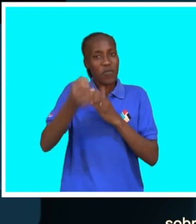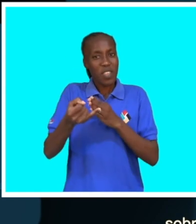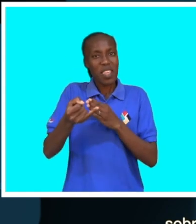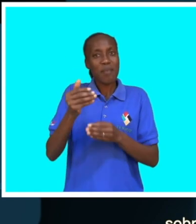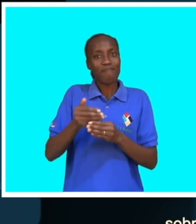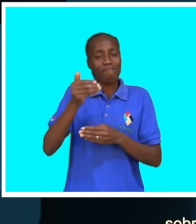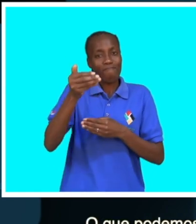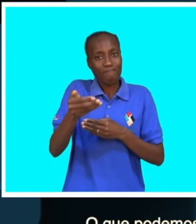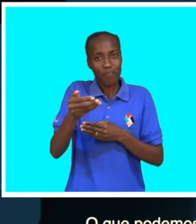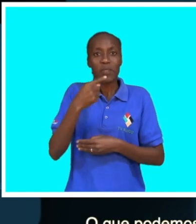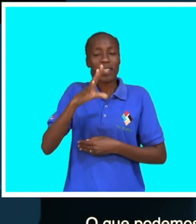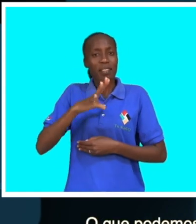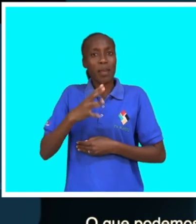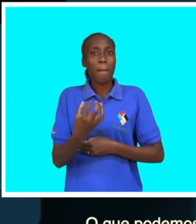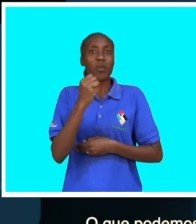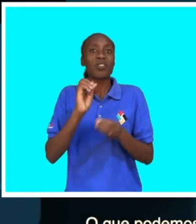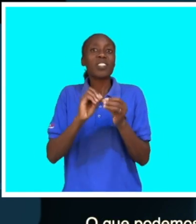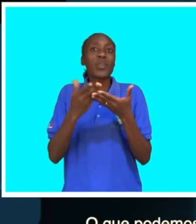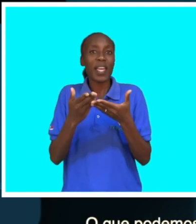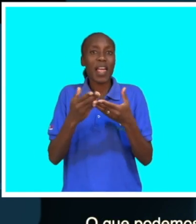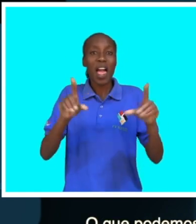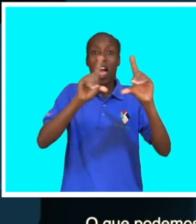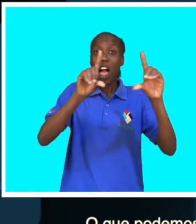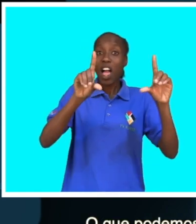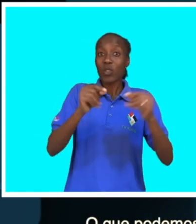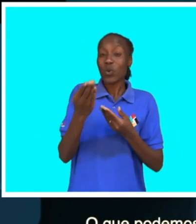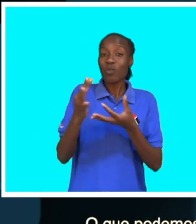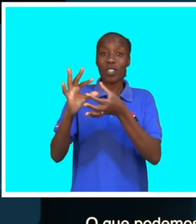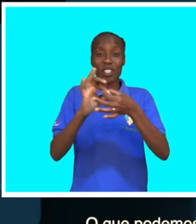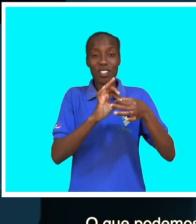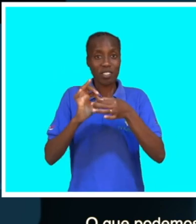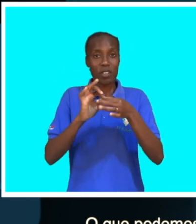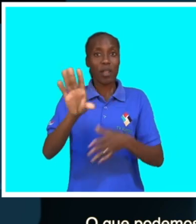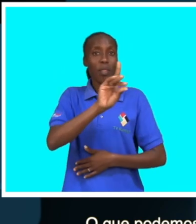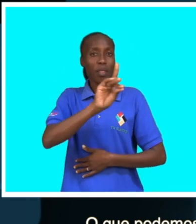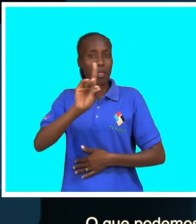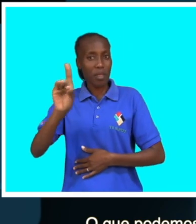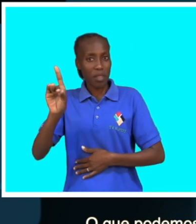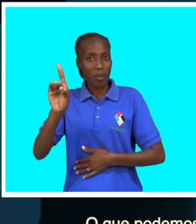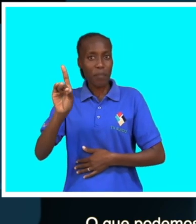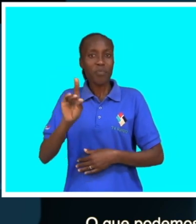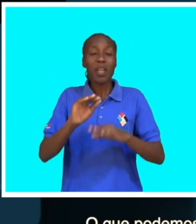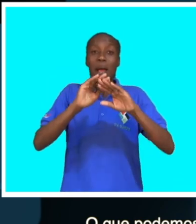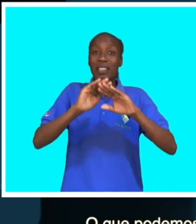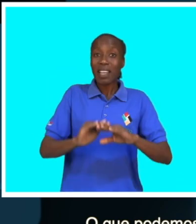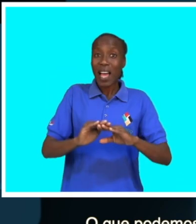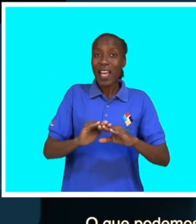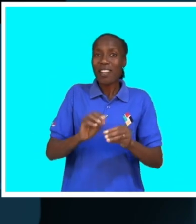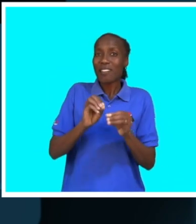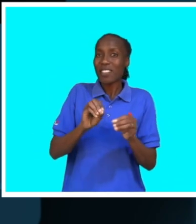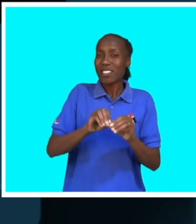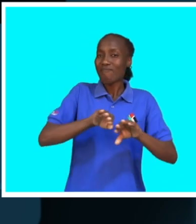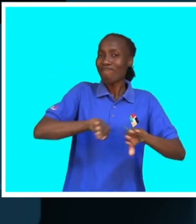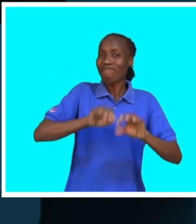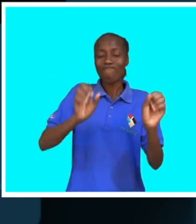será finalizada em breve. O que podemos assegurar é que as questões relacionadas com deficiência não estão postas de